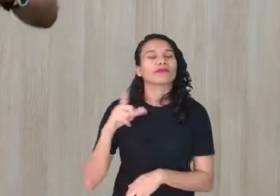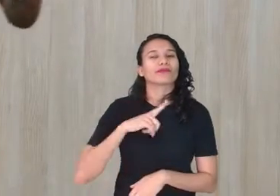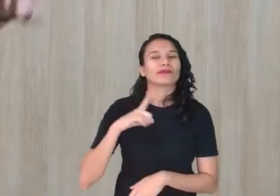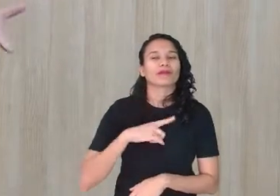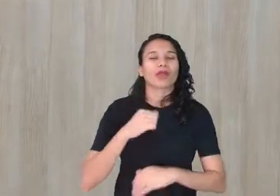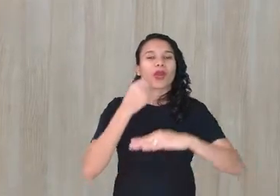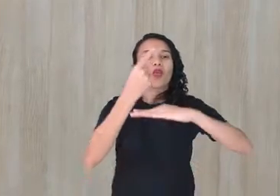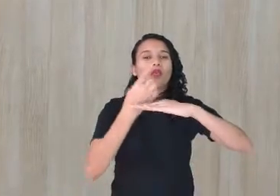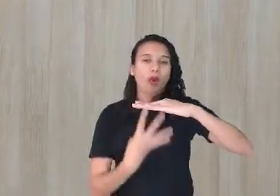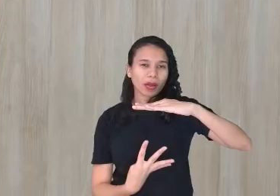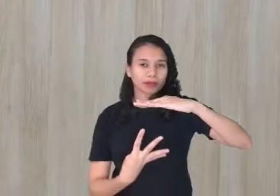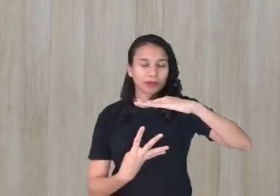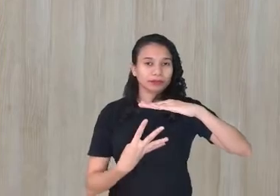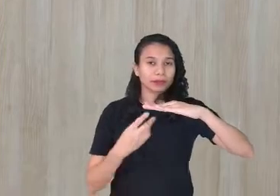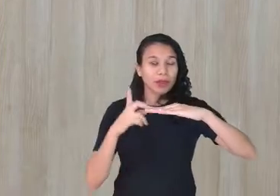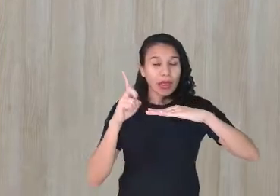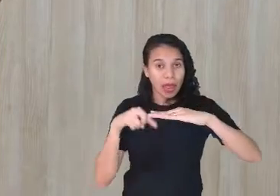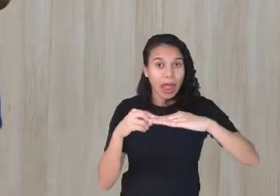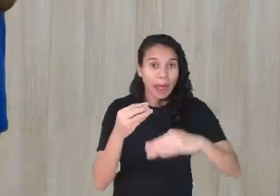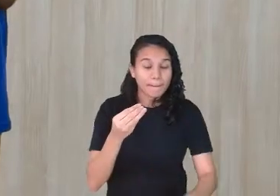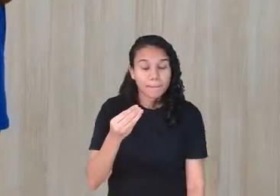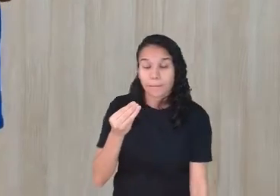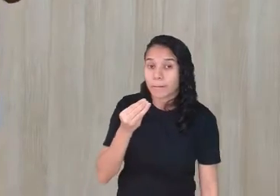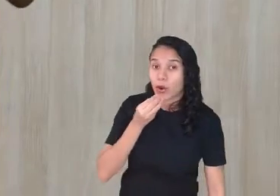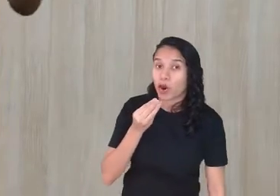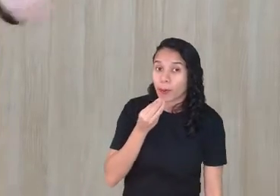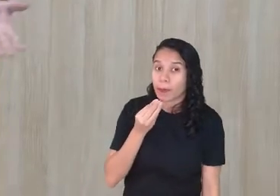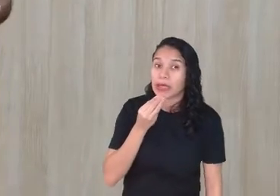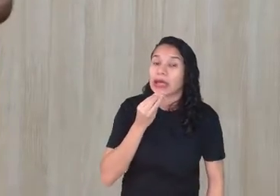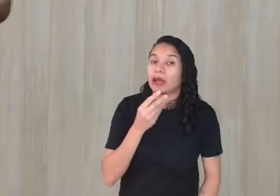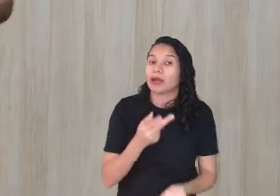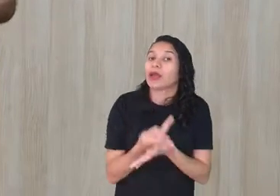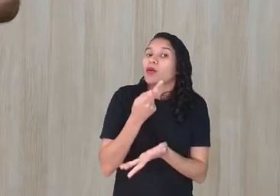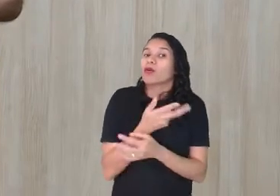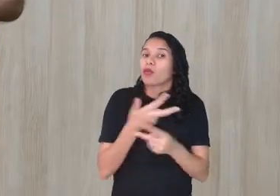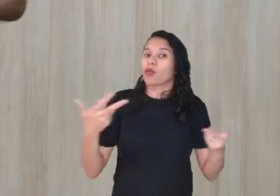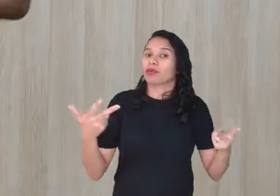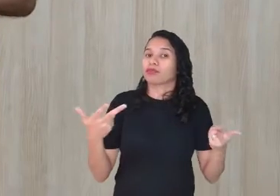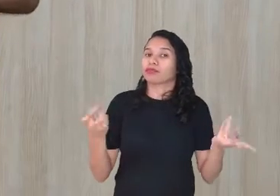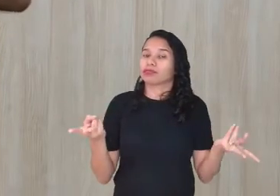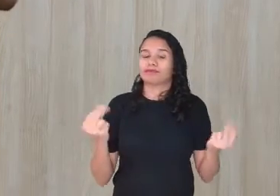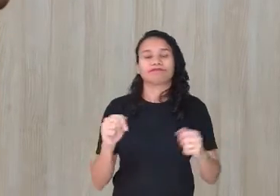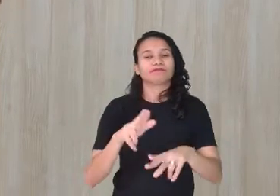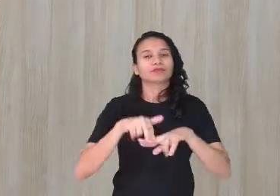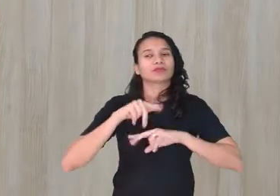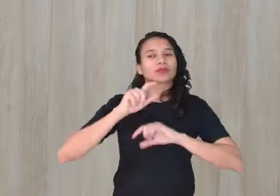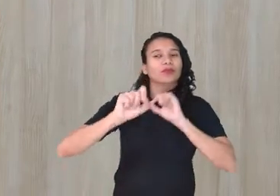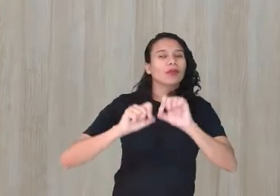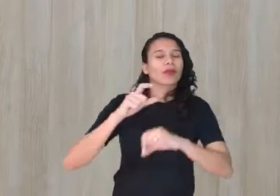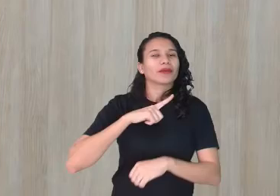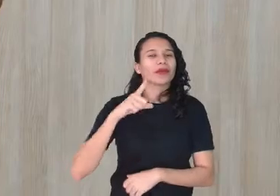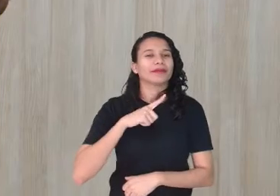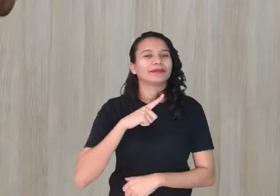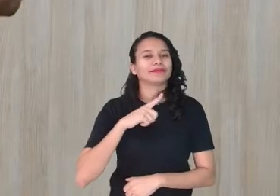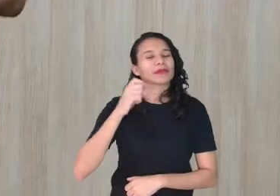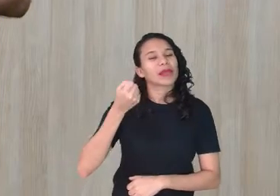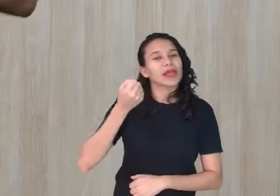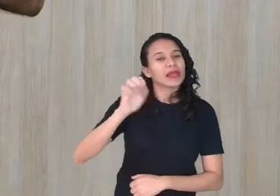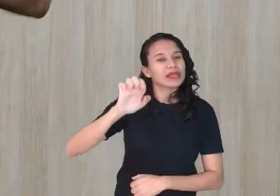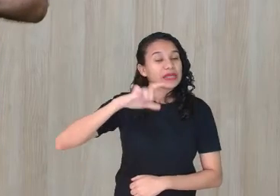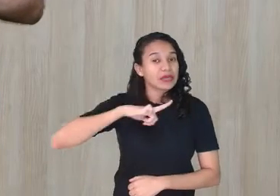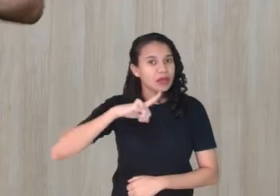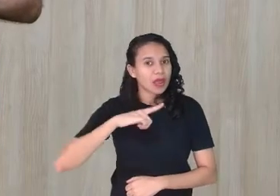tenho 1/4, é a probabilidade, é uma chance de acontecer algo. Então, para que serve isso, Ricardinho? É porque se eu